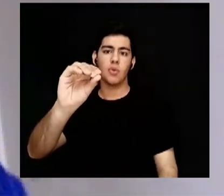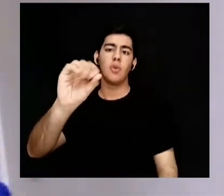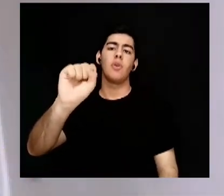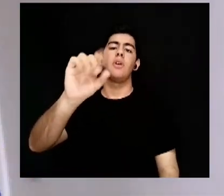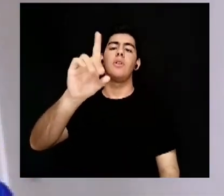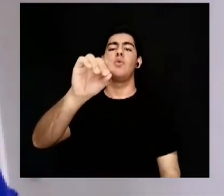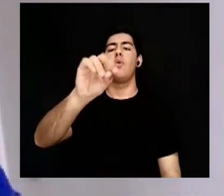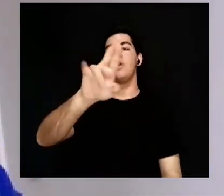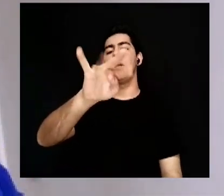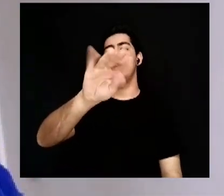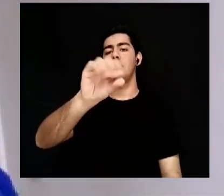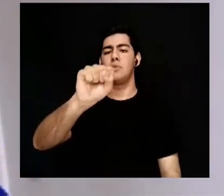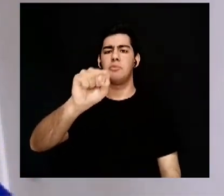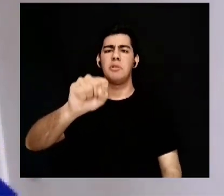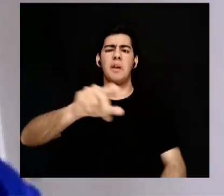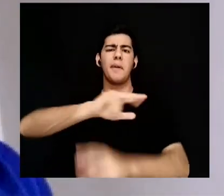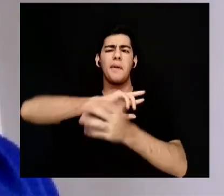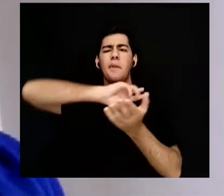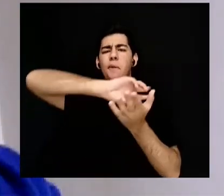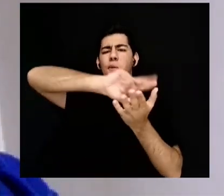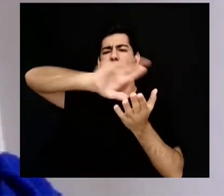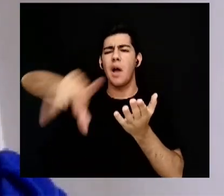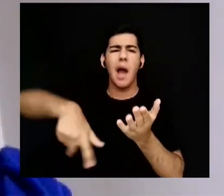né, essas porcarias muito grandes,